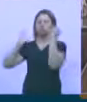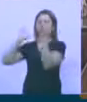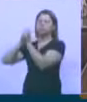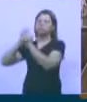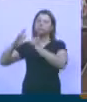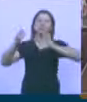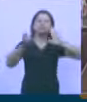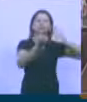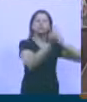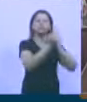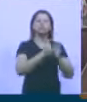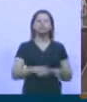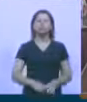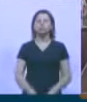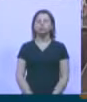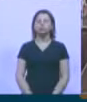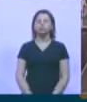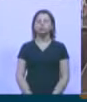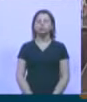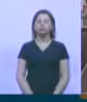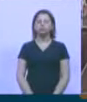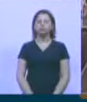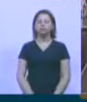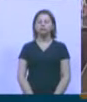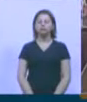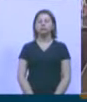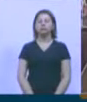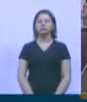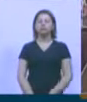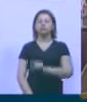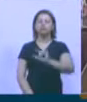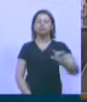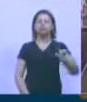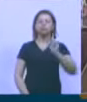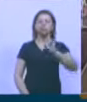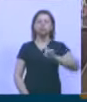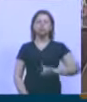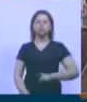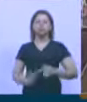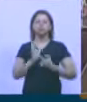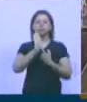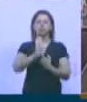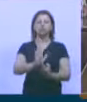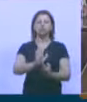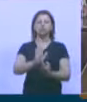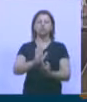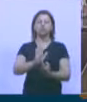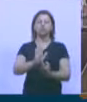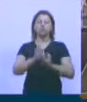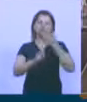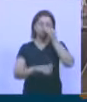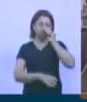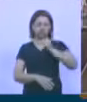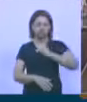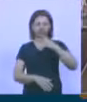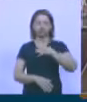greatest emotional burden, rejection. Essa frase ela mostra a